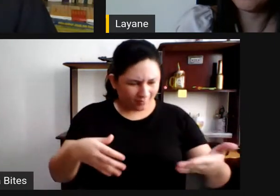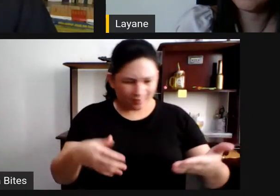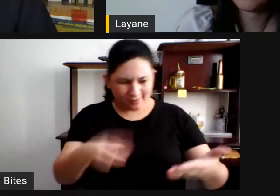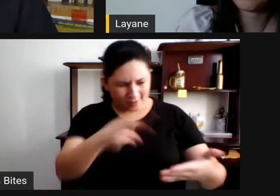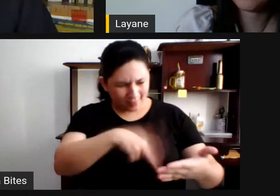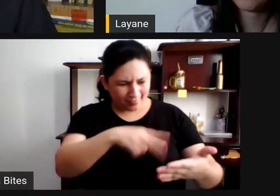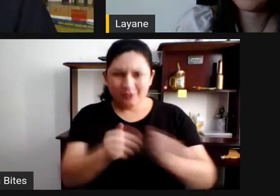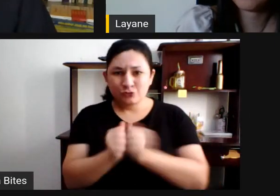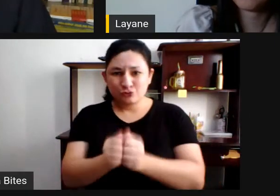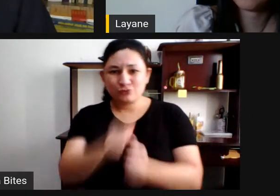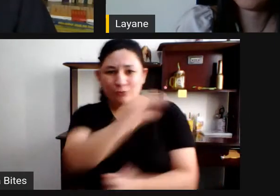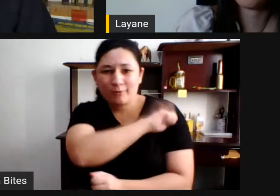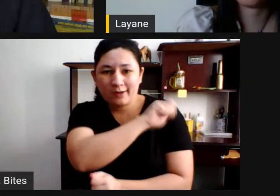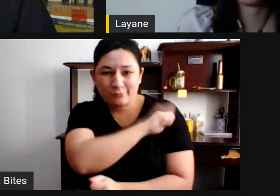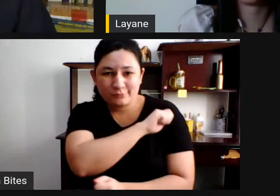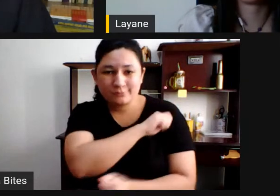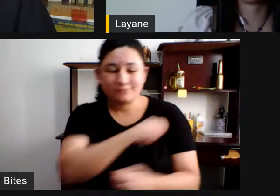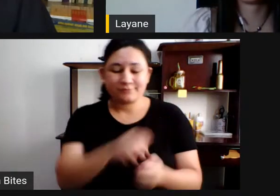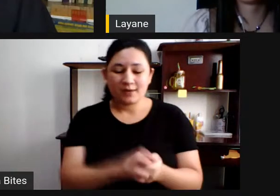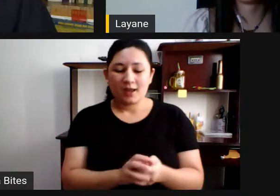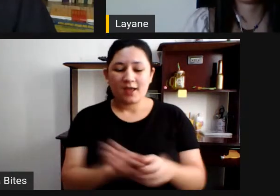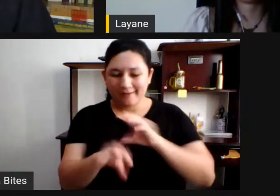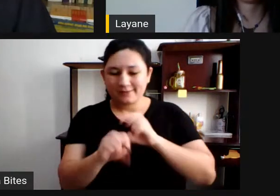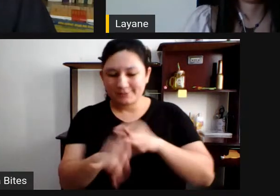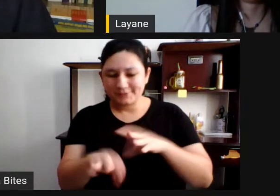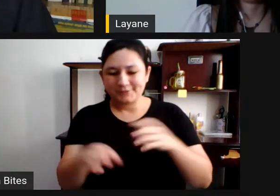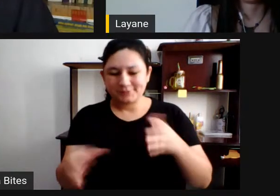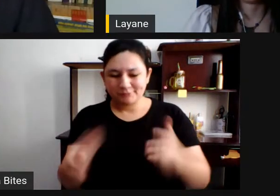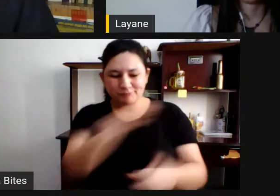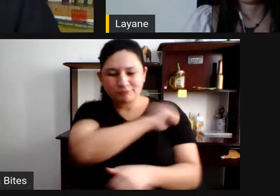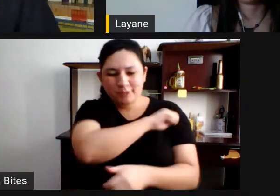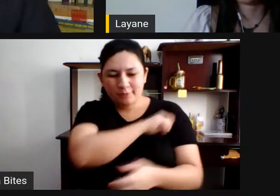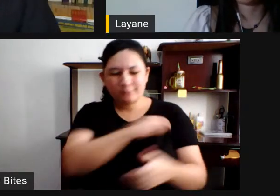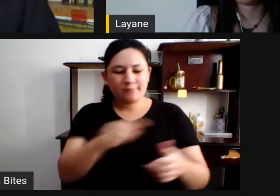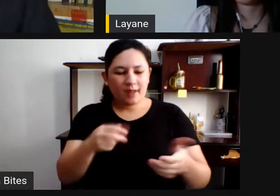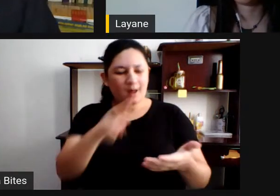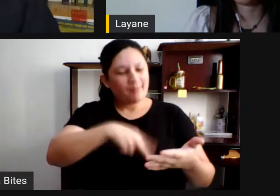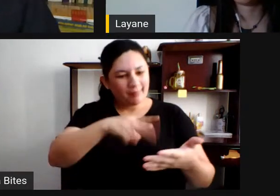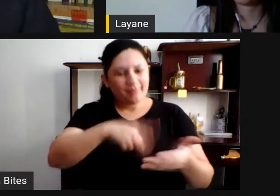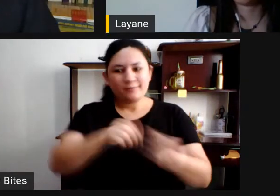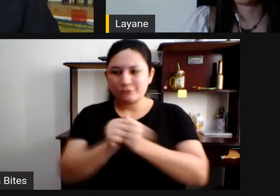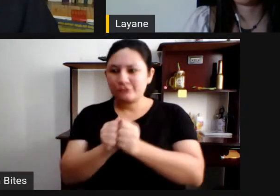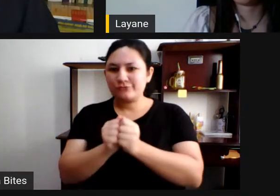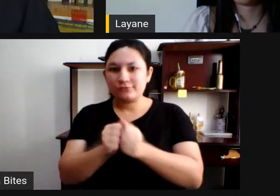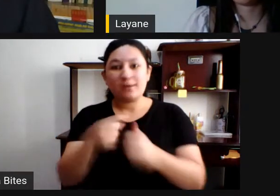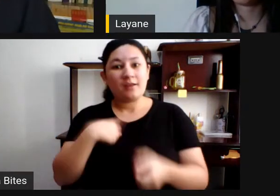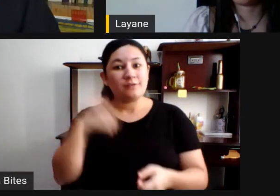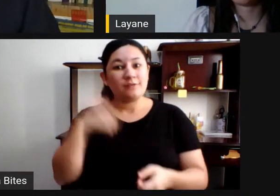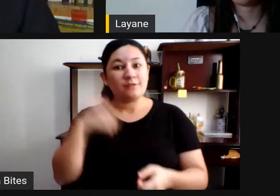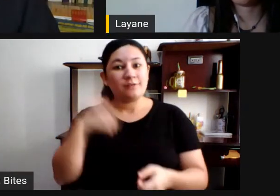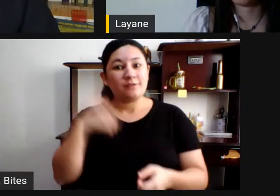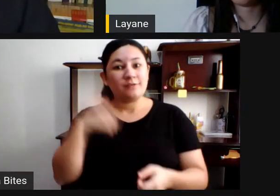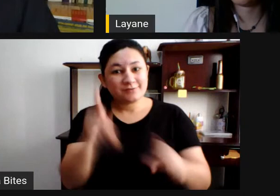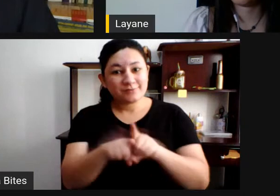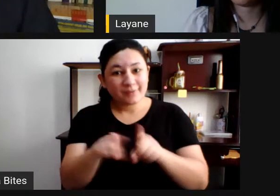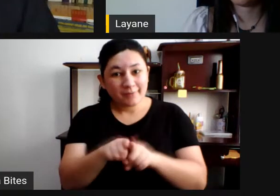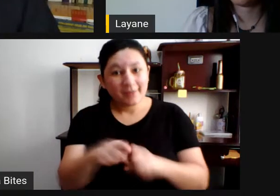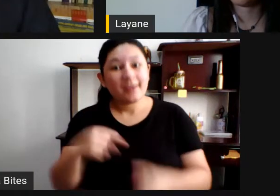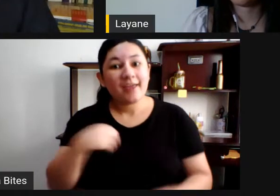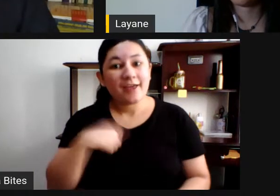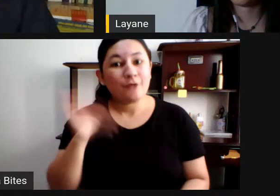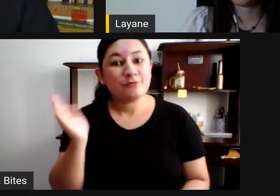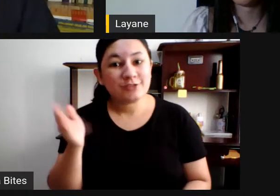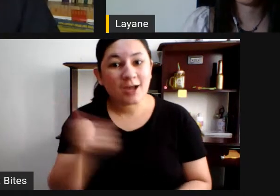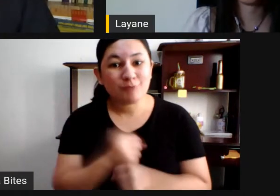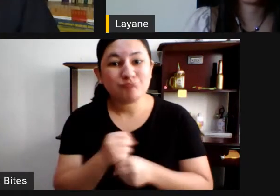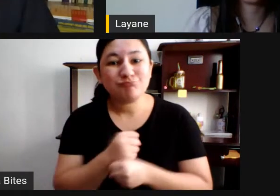dificuldade para mim que já tenho mais de de duas décadas de trabalho com o manuscrito